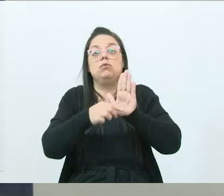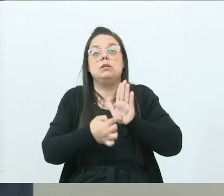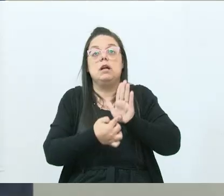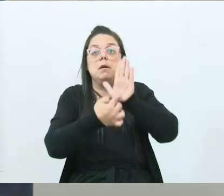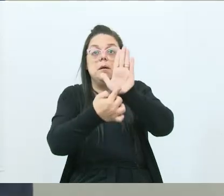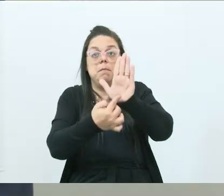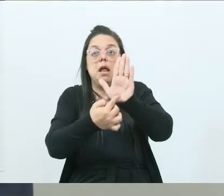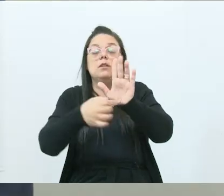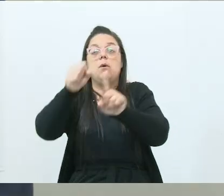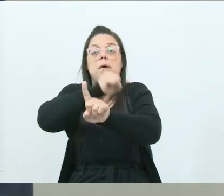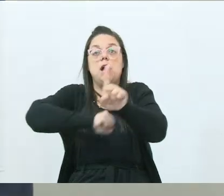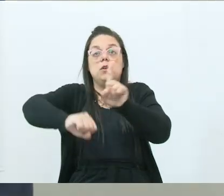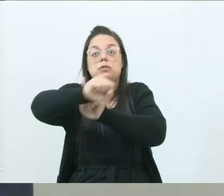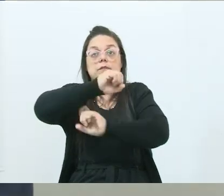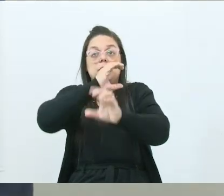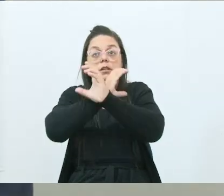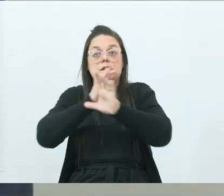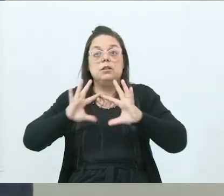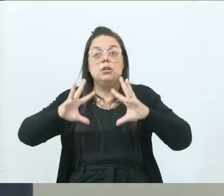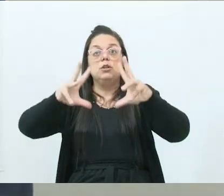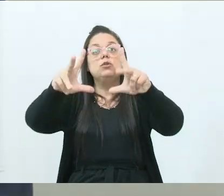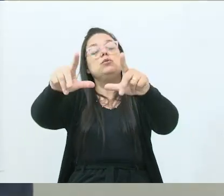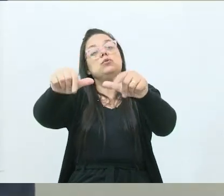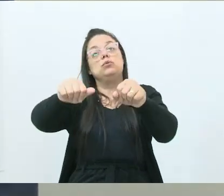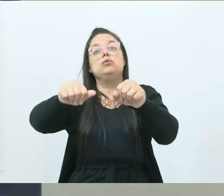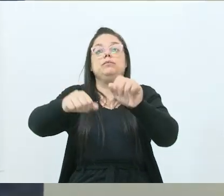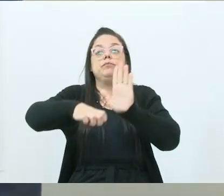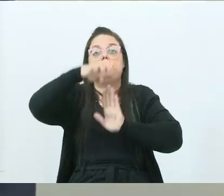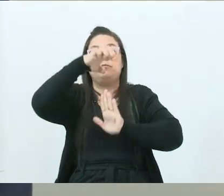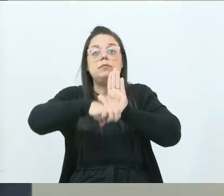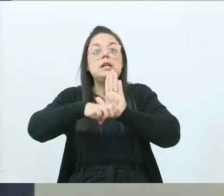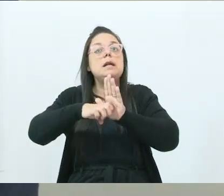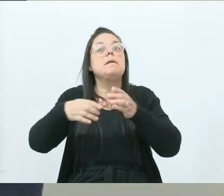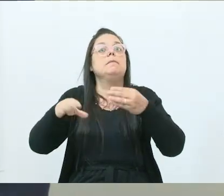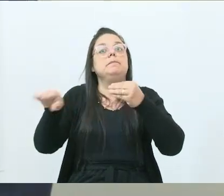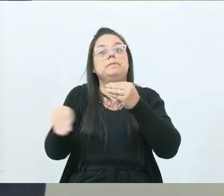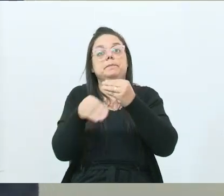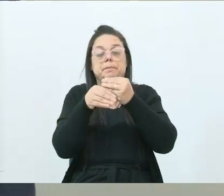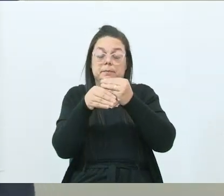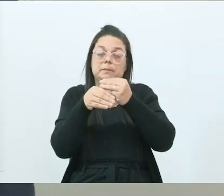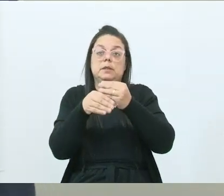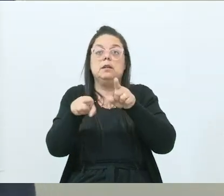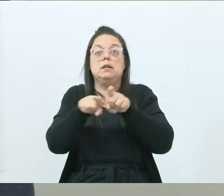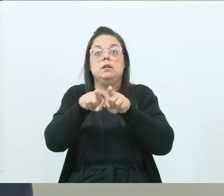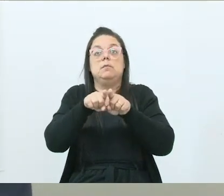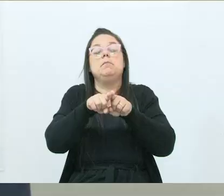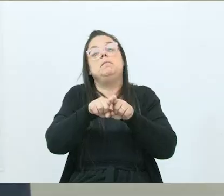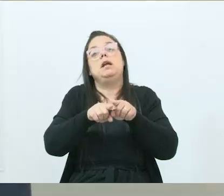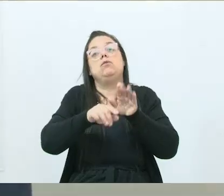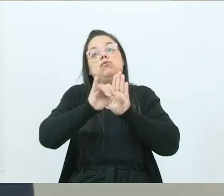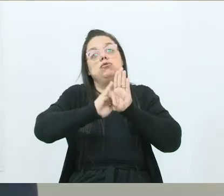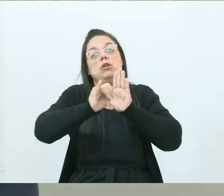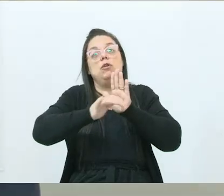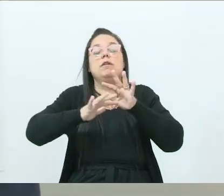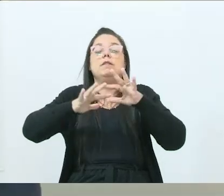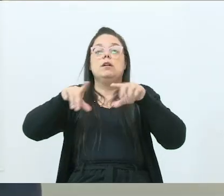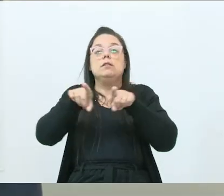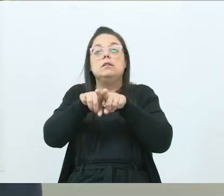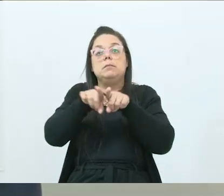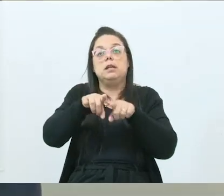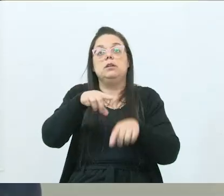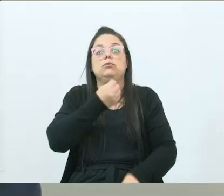sociedade civil para apresentação de emendas populares, publicações no Diário Oficial do Município, edições de